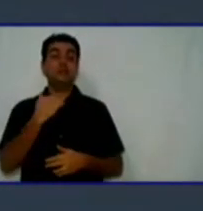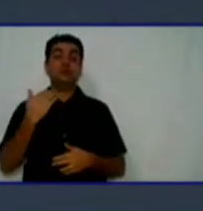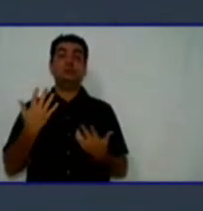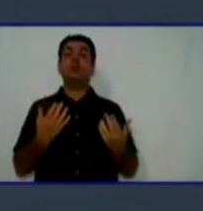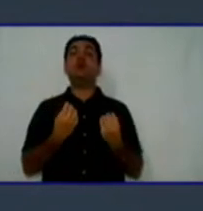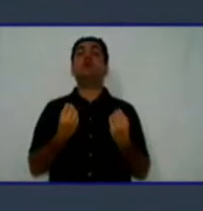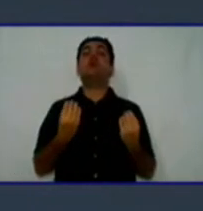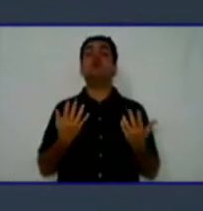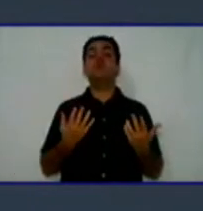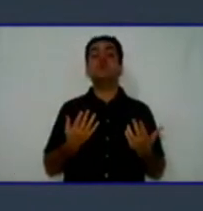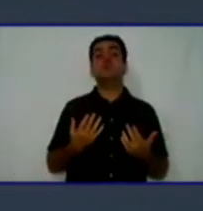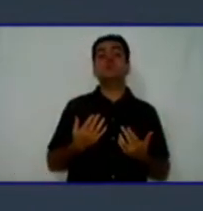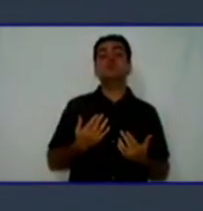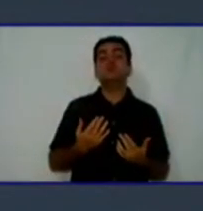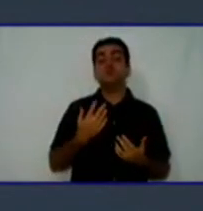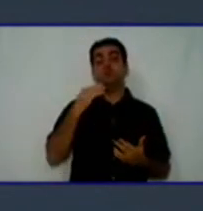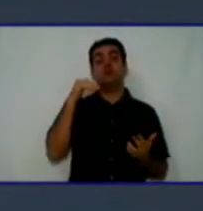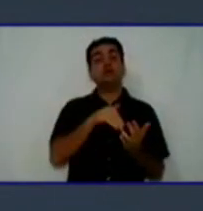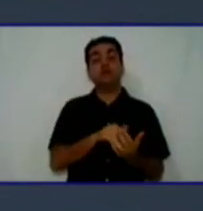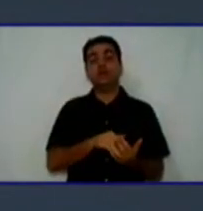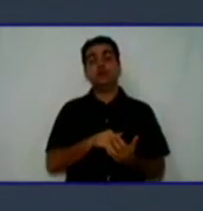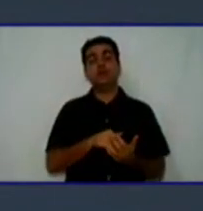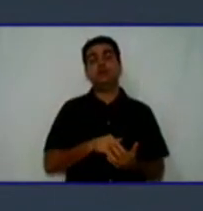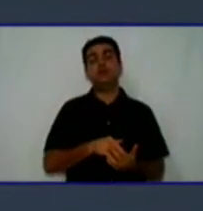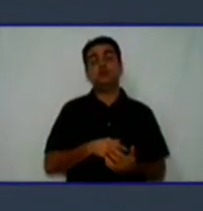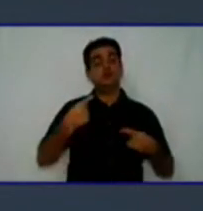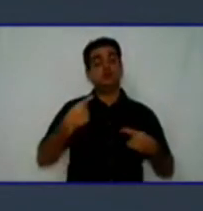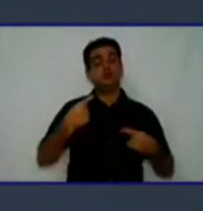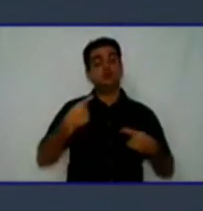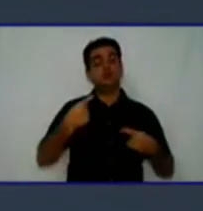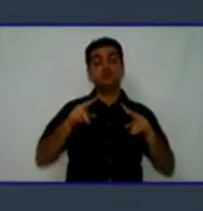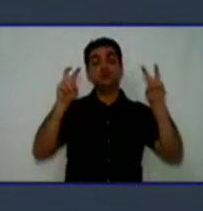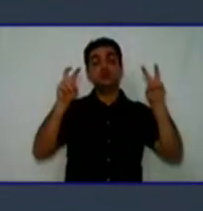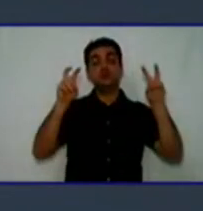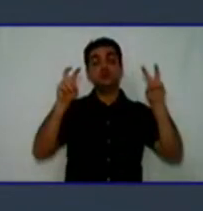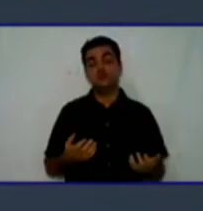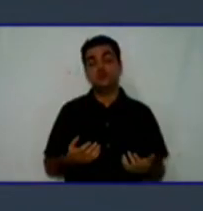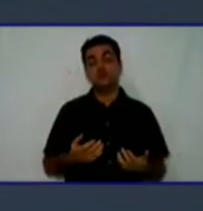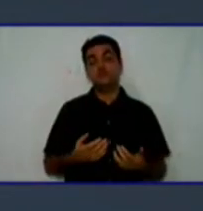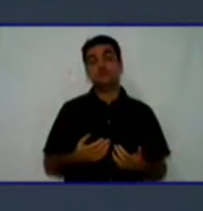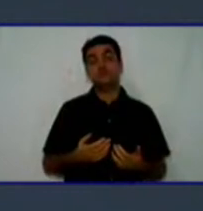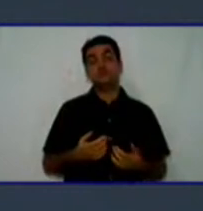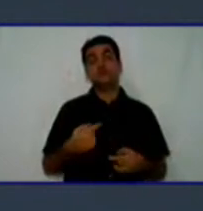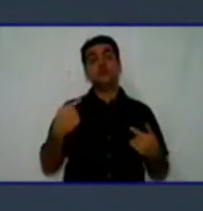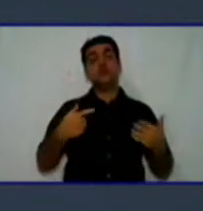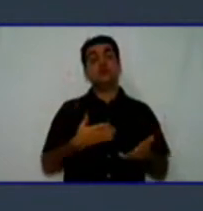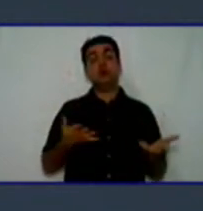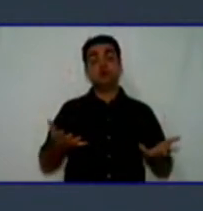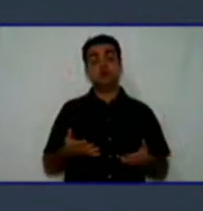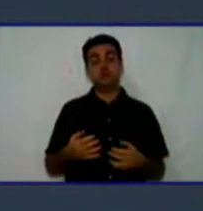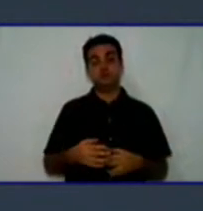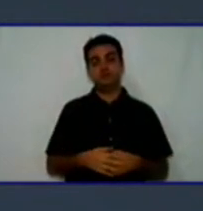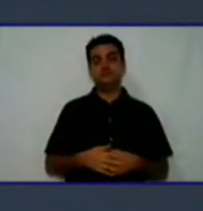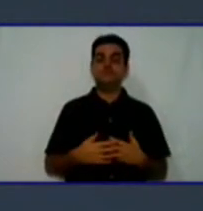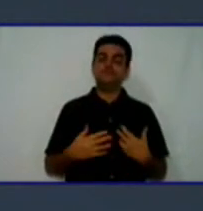não tem possibilidade de ir até o final da discussão sobre uma sanção que lhe foi imposta. Também, como